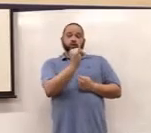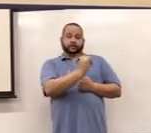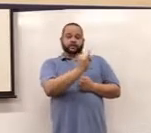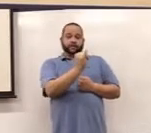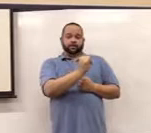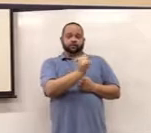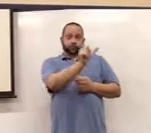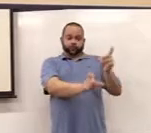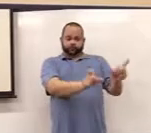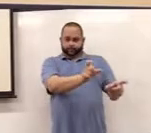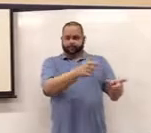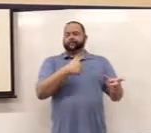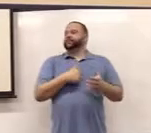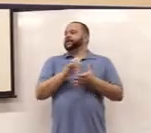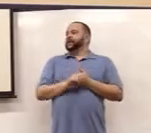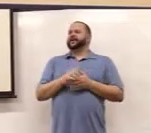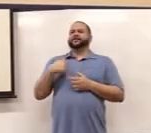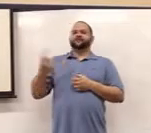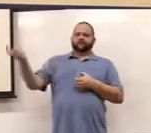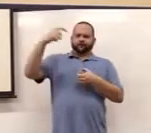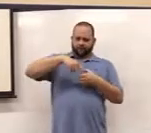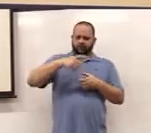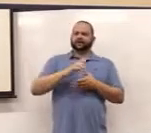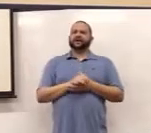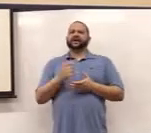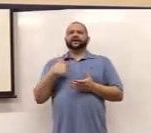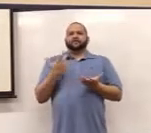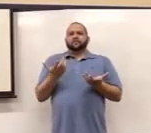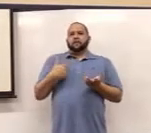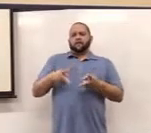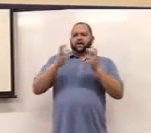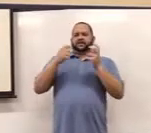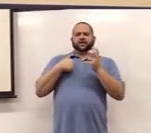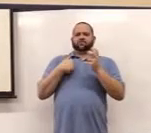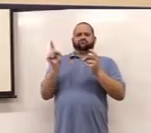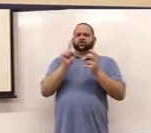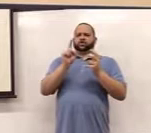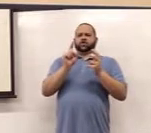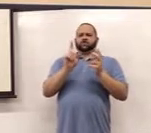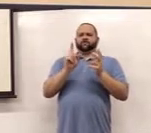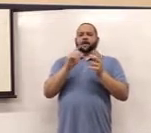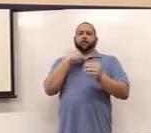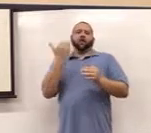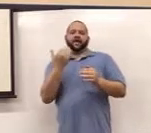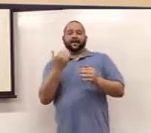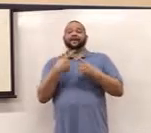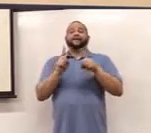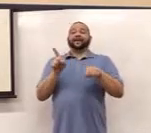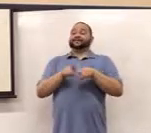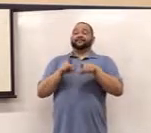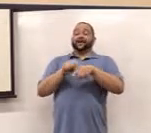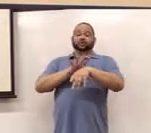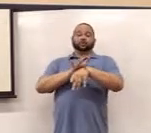Quando ele sai de lá, ele vê que ele não vai morrer e nem vai se curar, né? não vai sarar